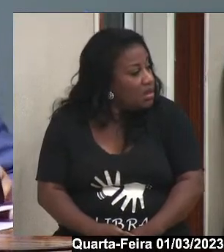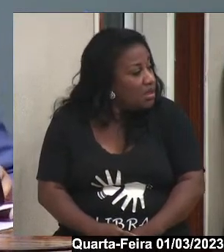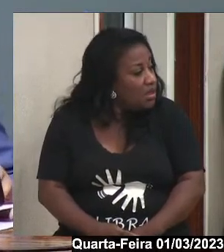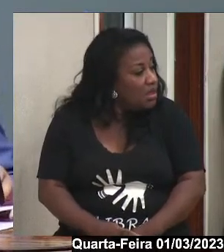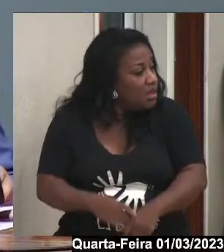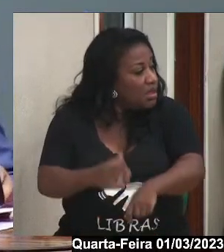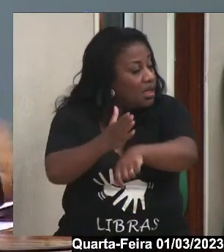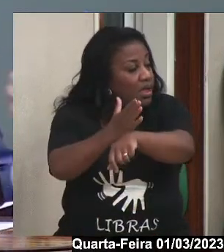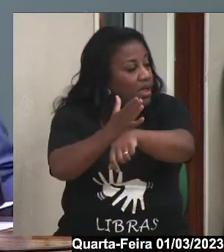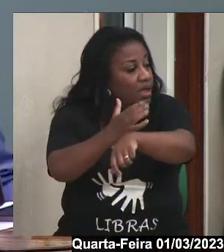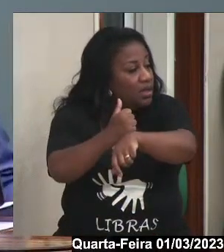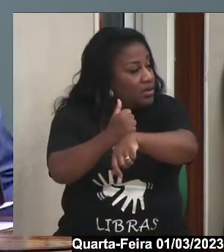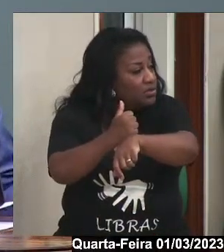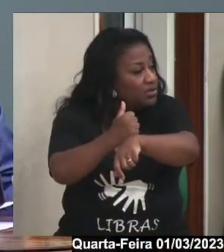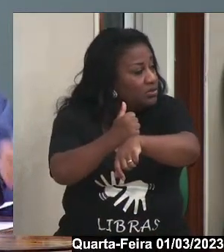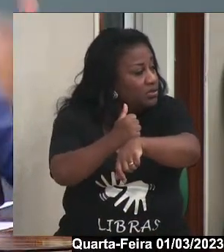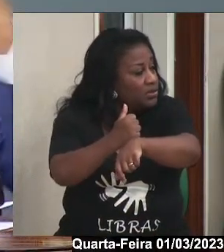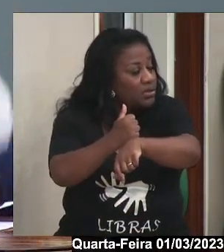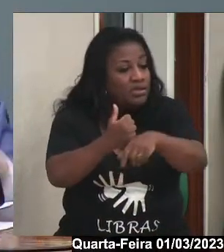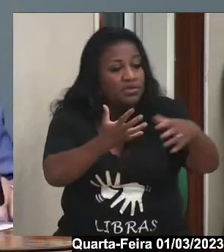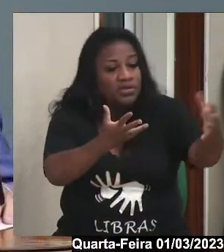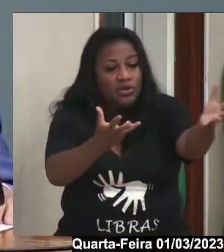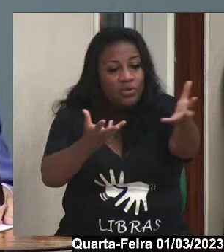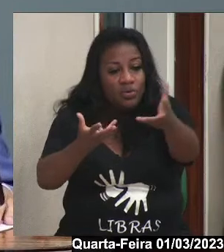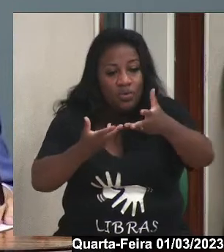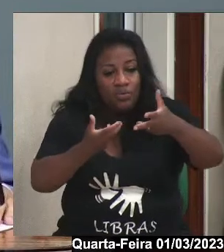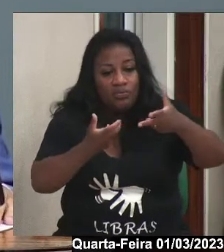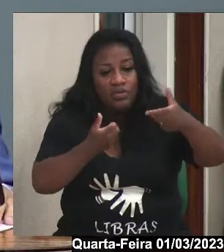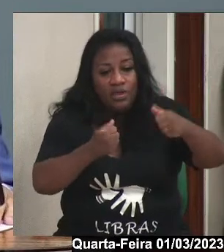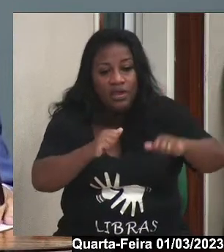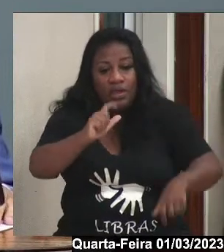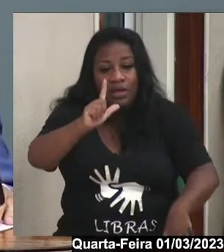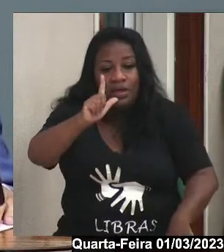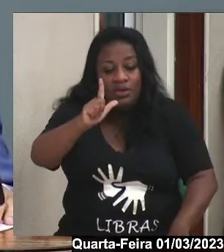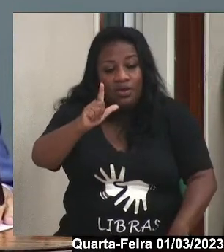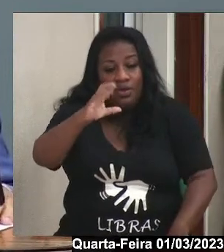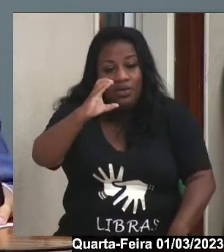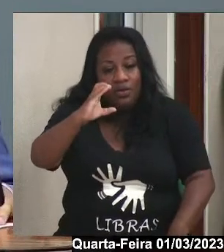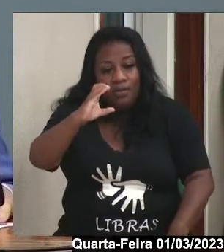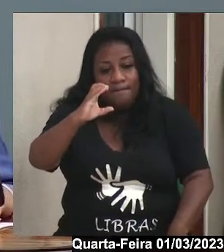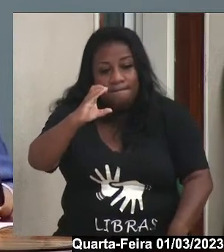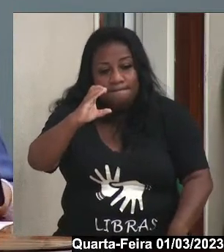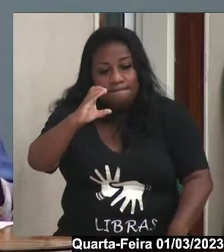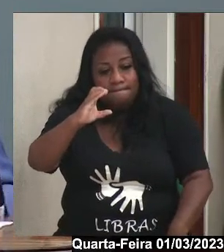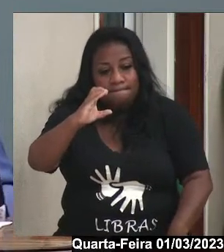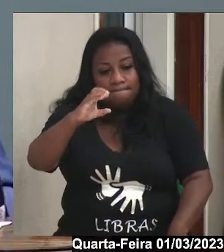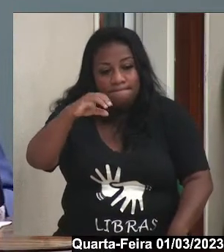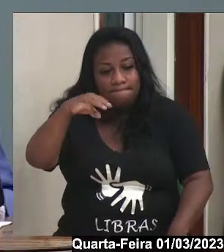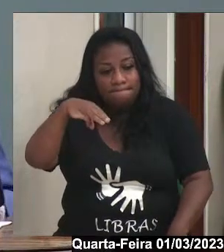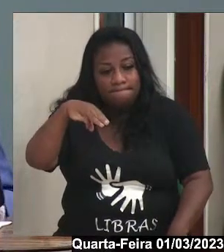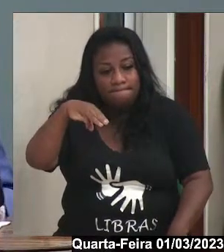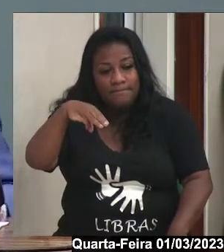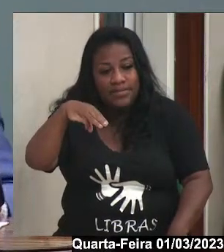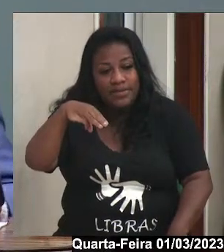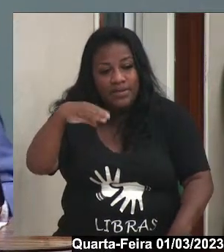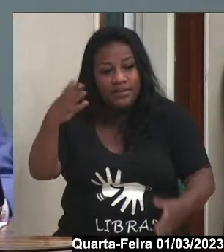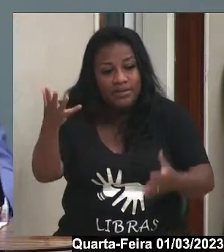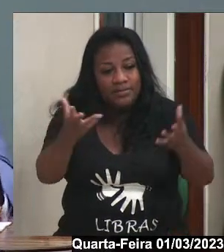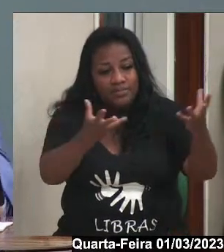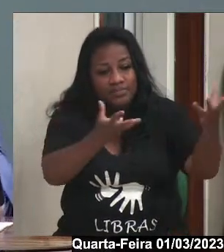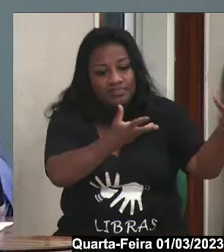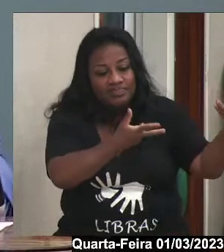Perdão, antes de passarmos ao próximo projeto, convido aqui o GCM Cleito para receber de nossas mãos a medalha de congratulação.